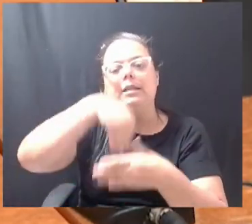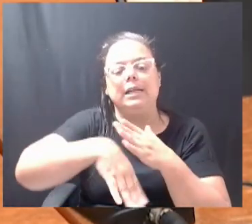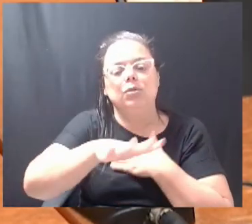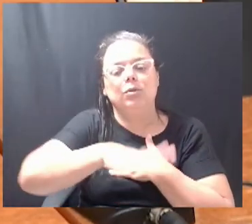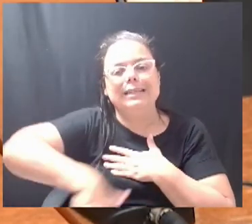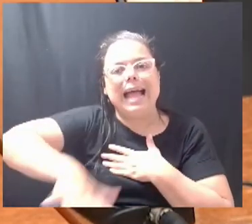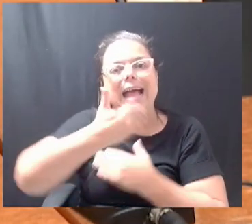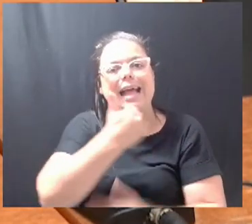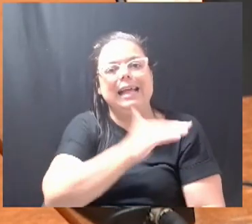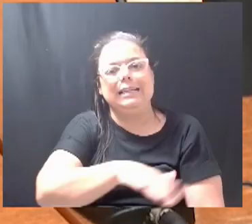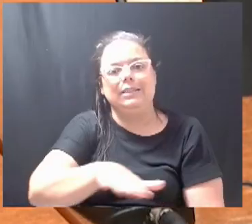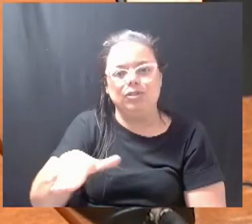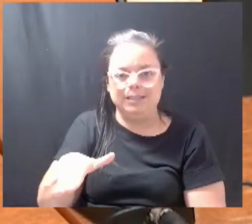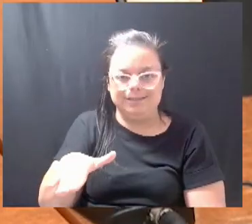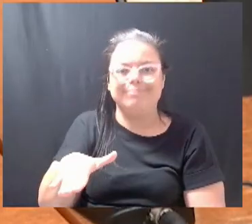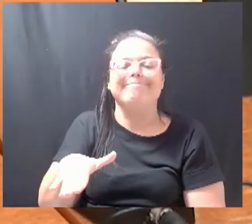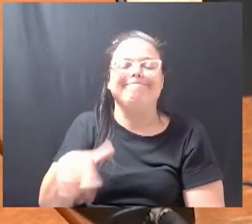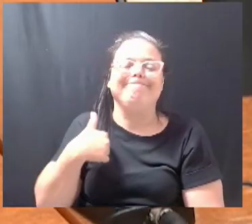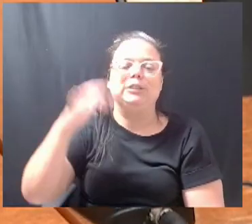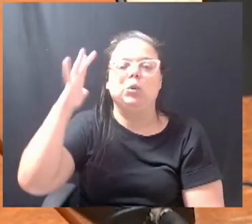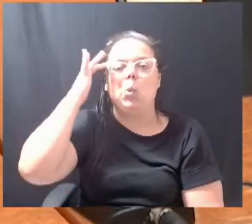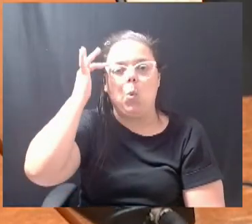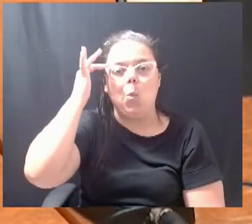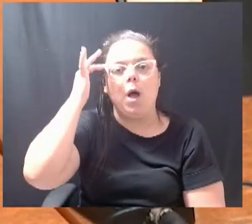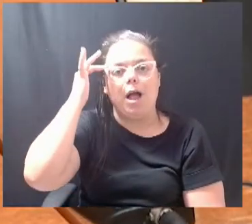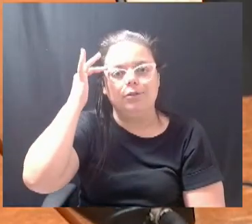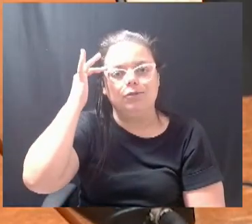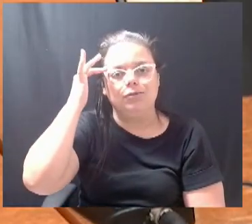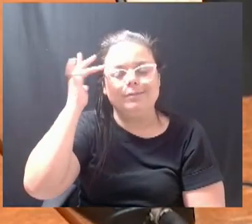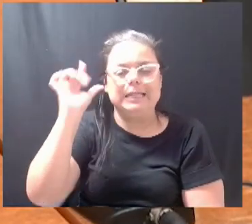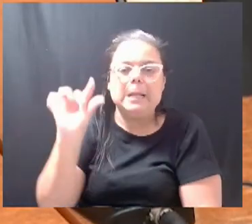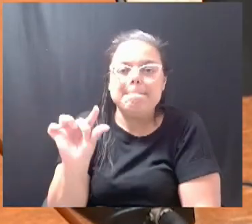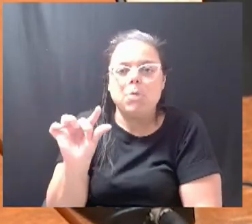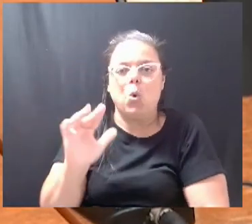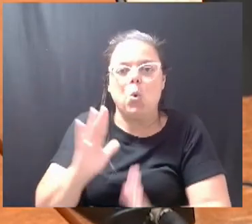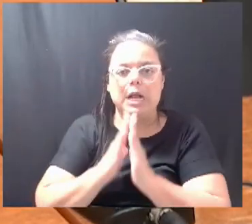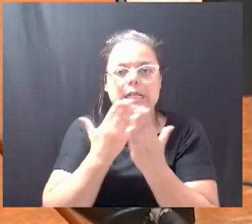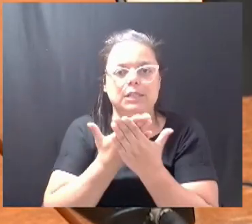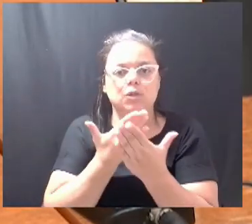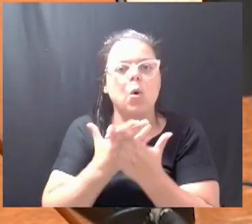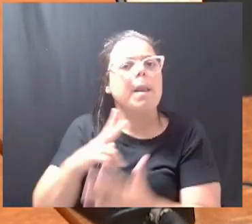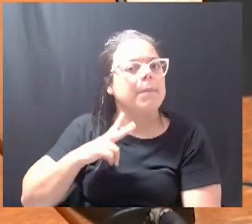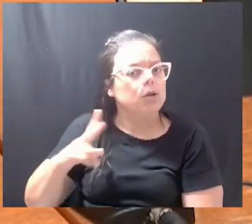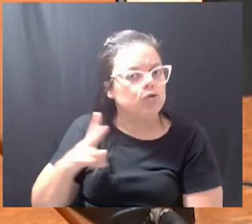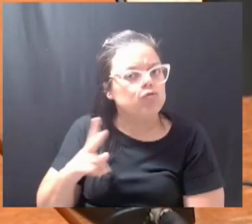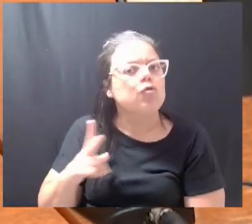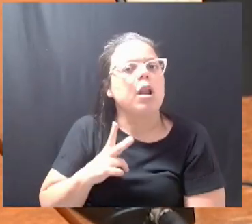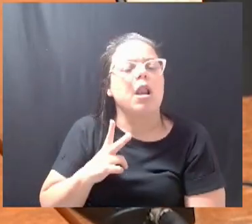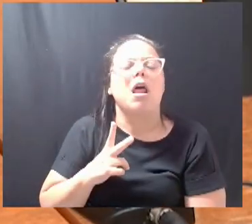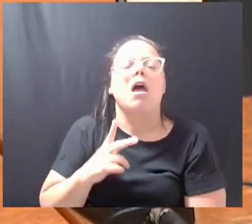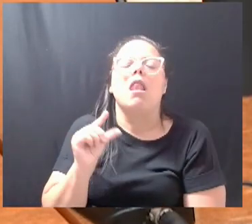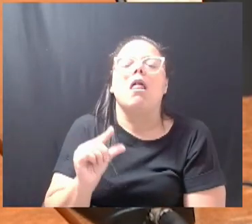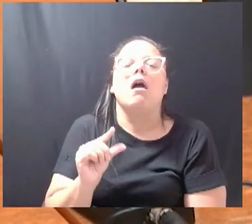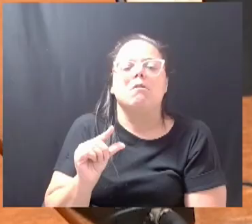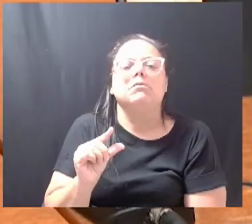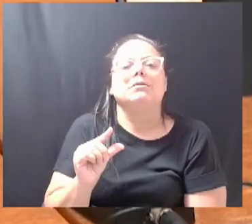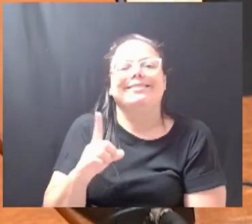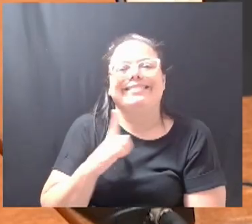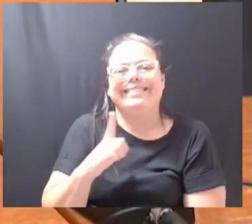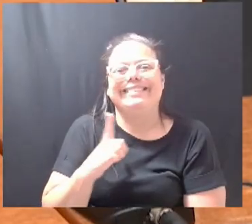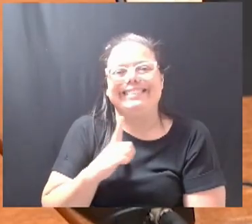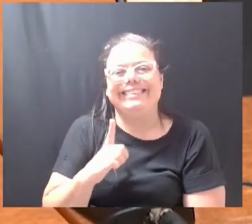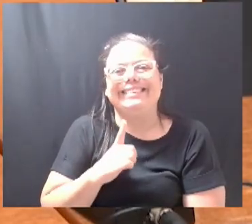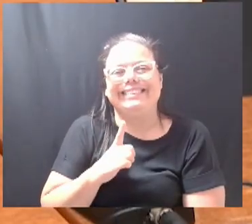acho que são poucas as escolas, até mesmo particulares, são pouquíssimas que têm full-time mesmo